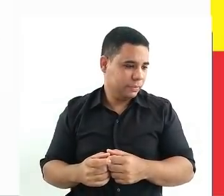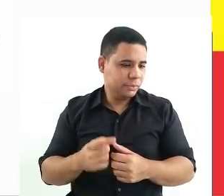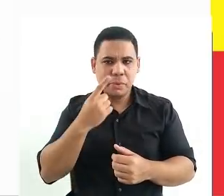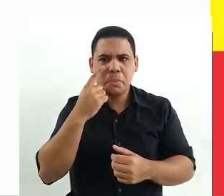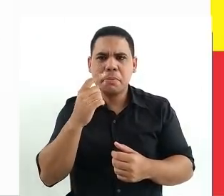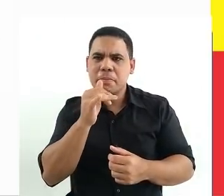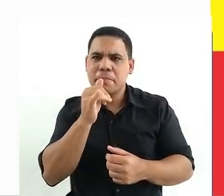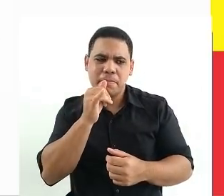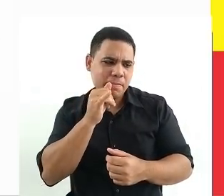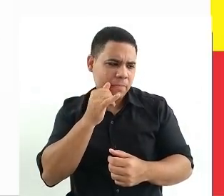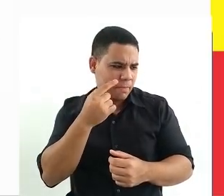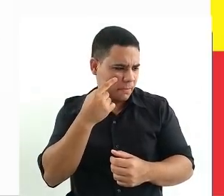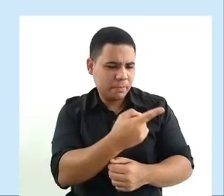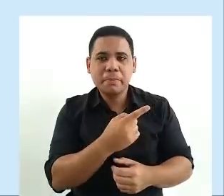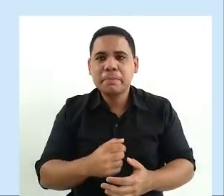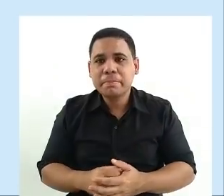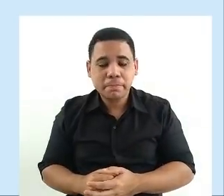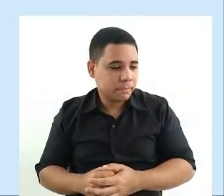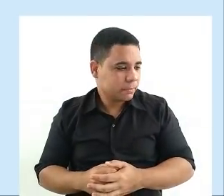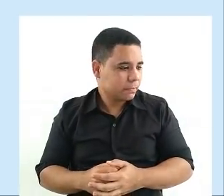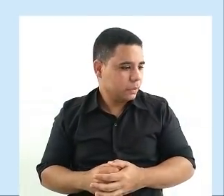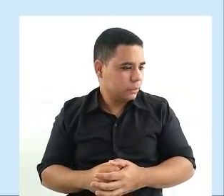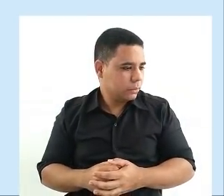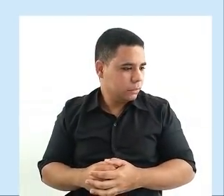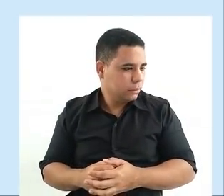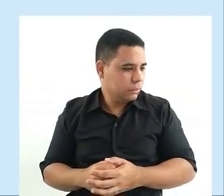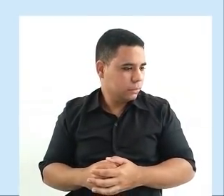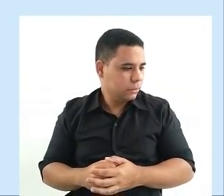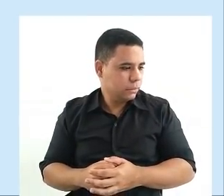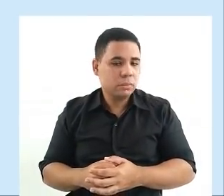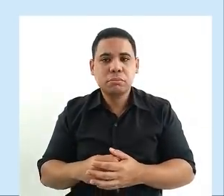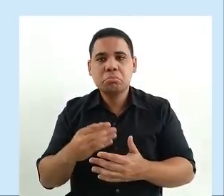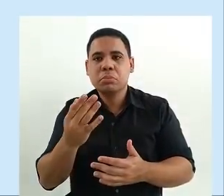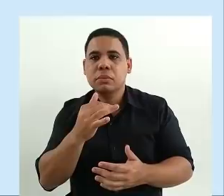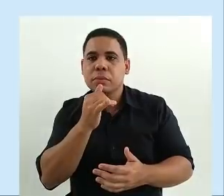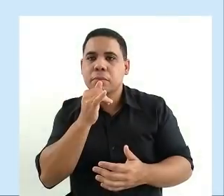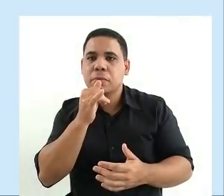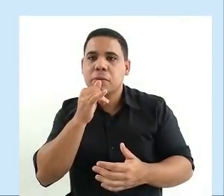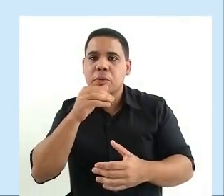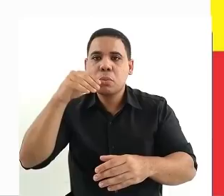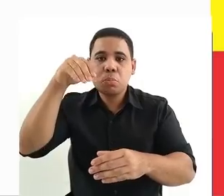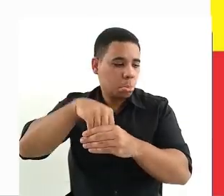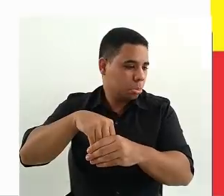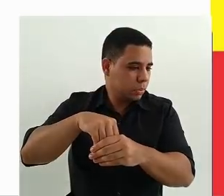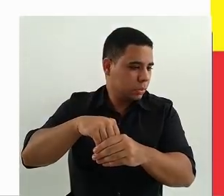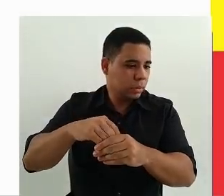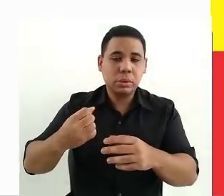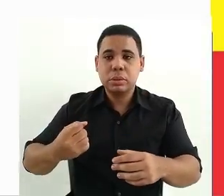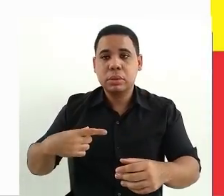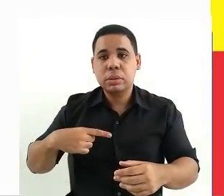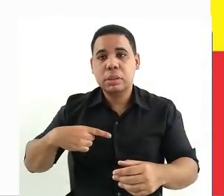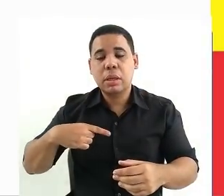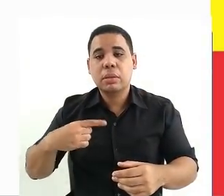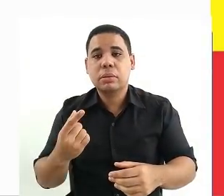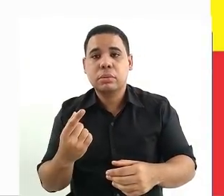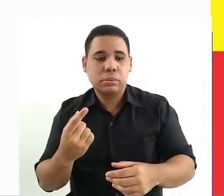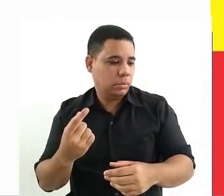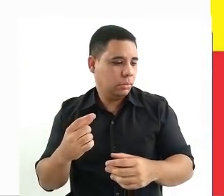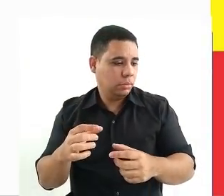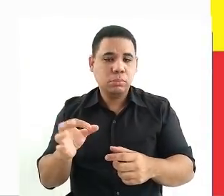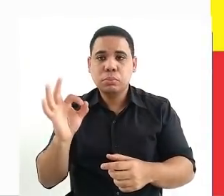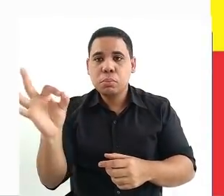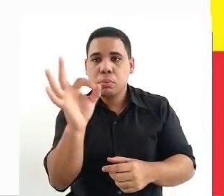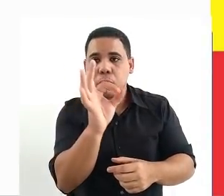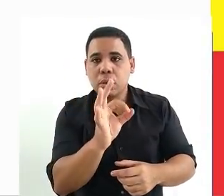resultados possíveis. Vamos ver isso aí no exemplo, que agora isso aí ficou tranquilo demais. Vê esse exemplo aqui, ó.